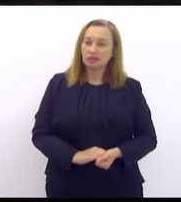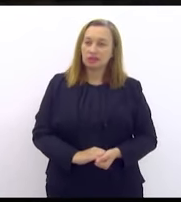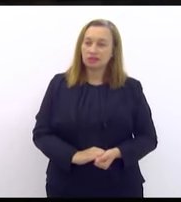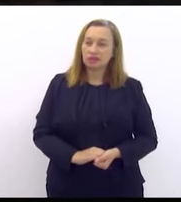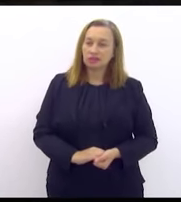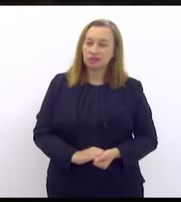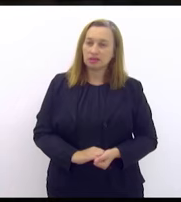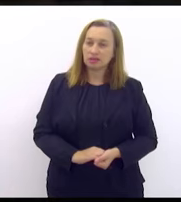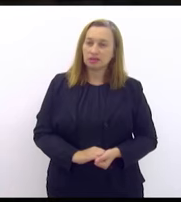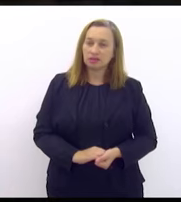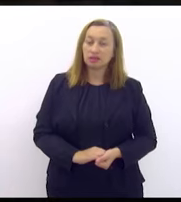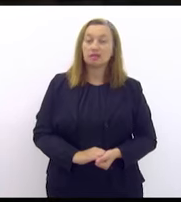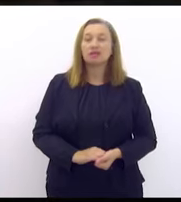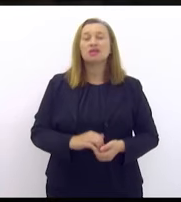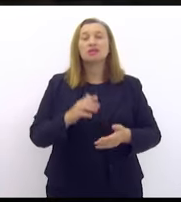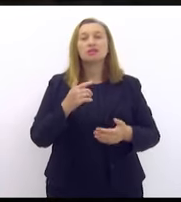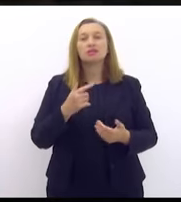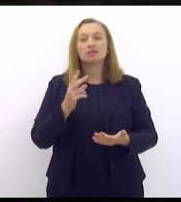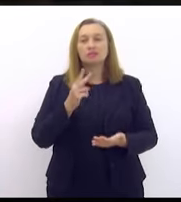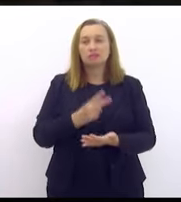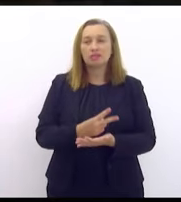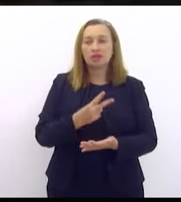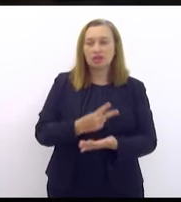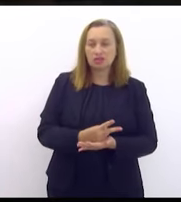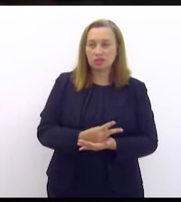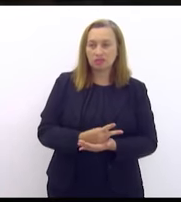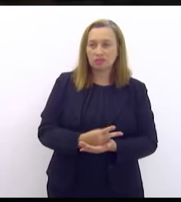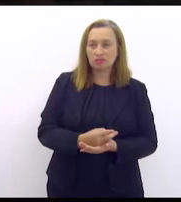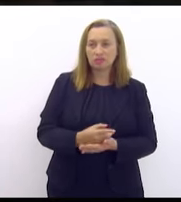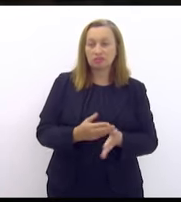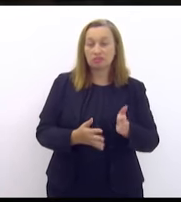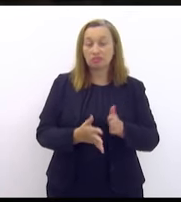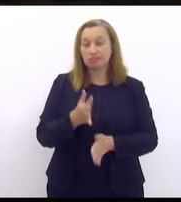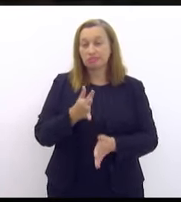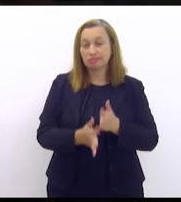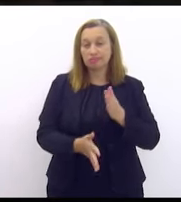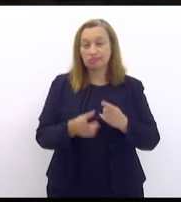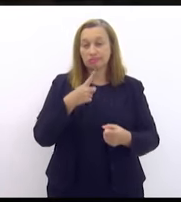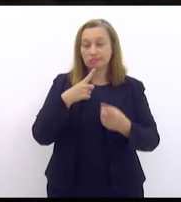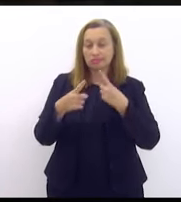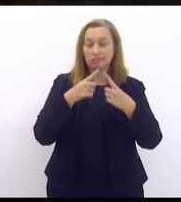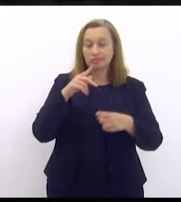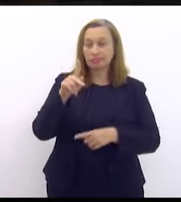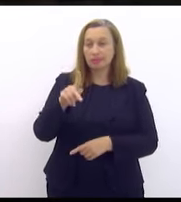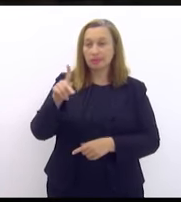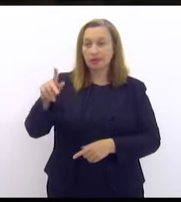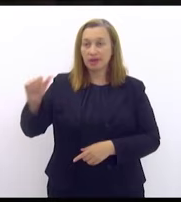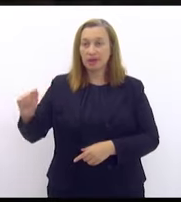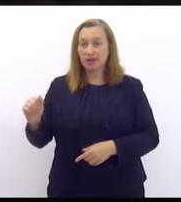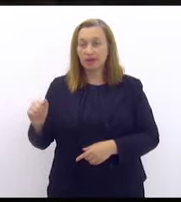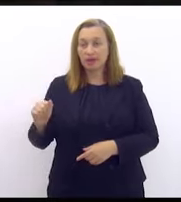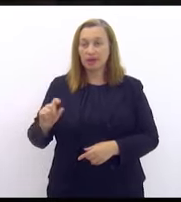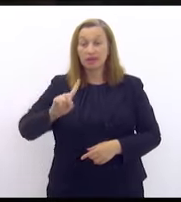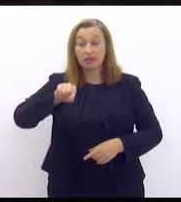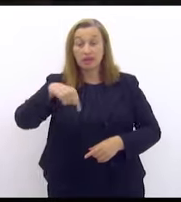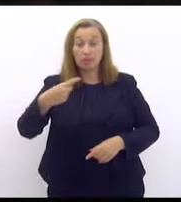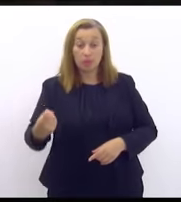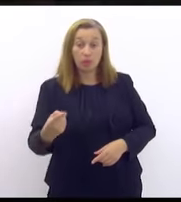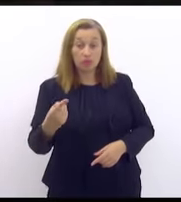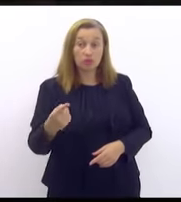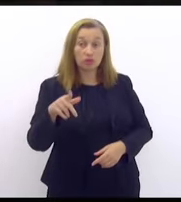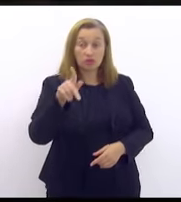mesmo contrariado, vou discutir o PPA na frente do PEDES, o que por si